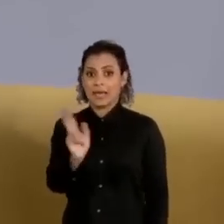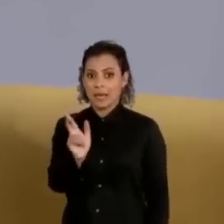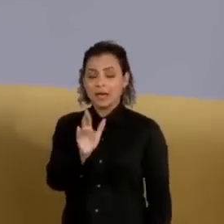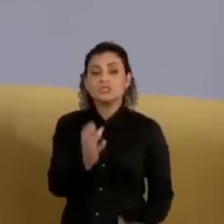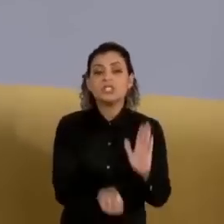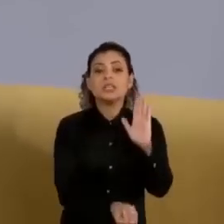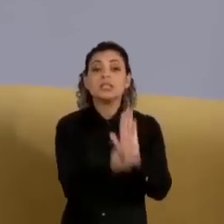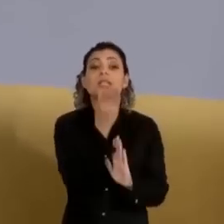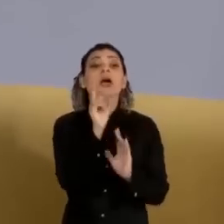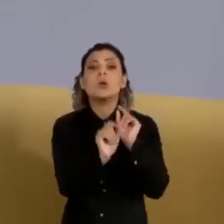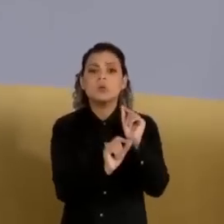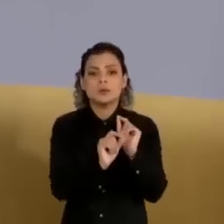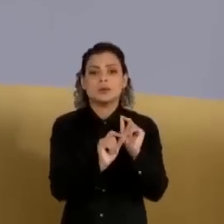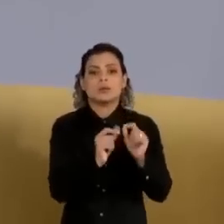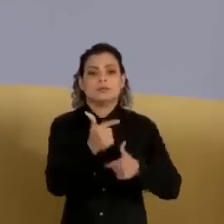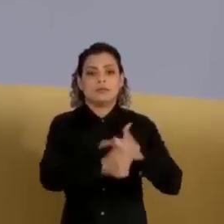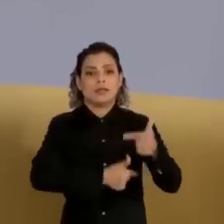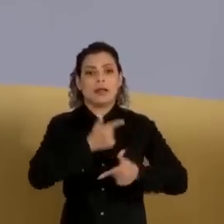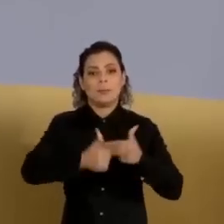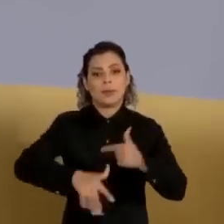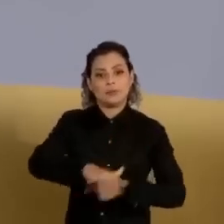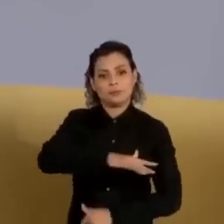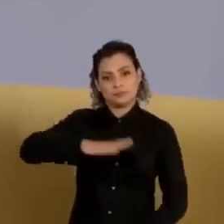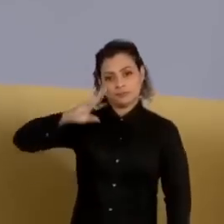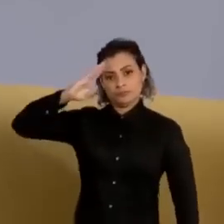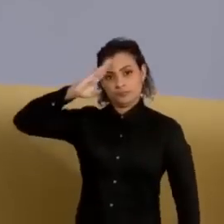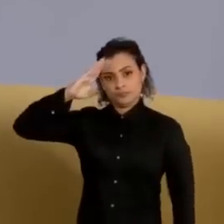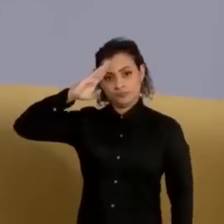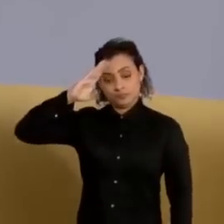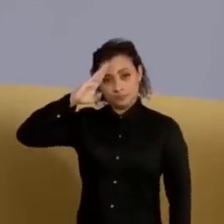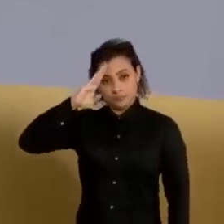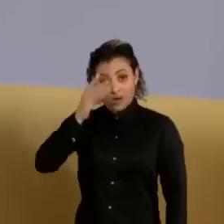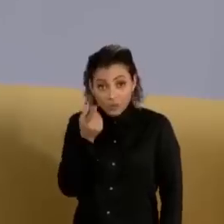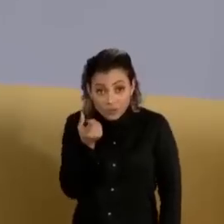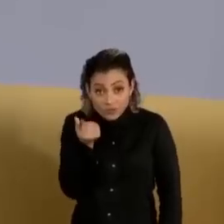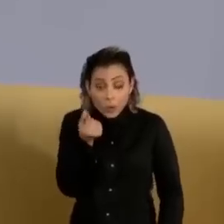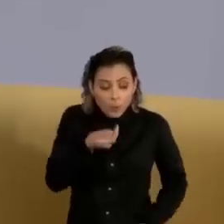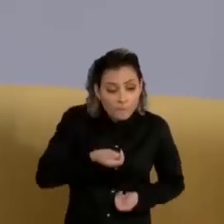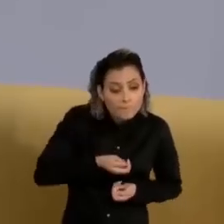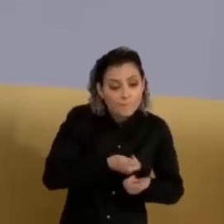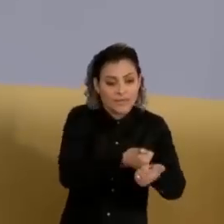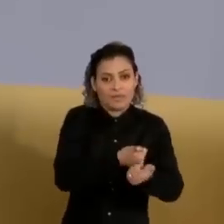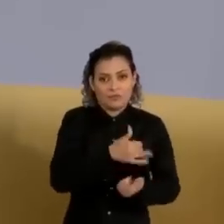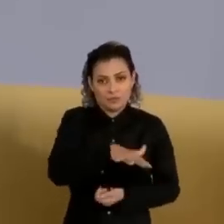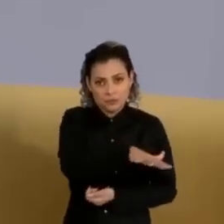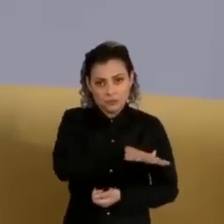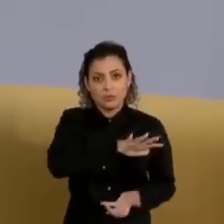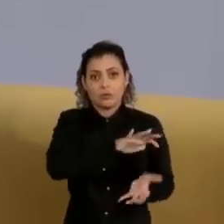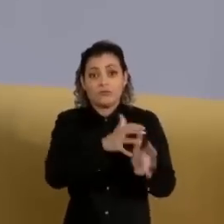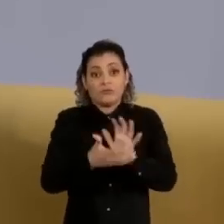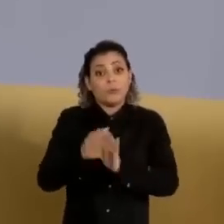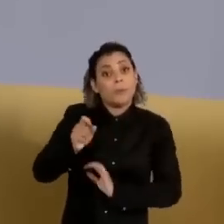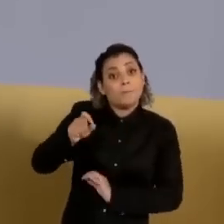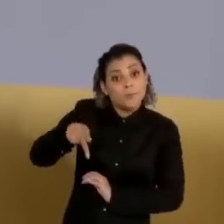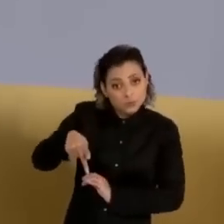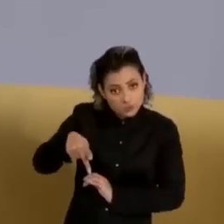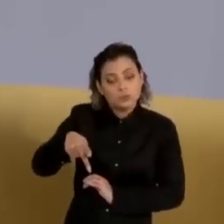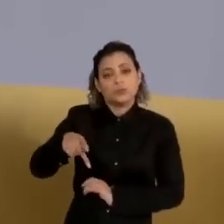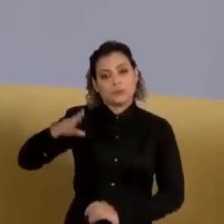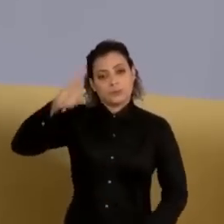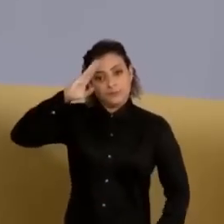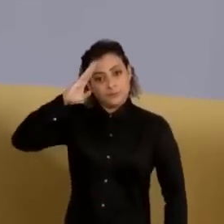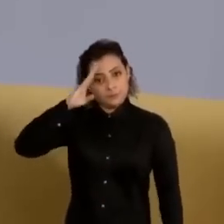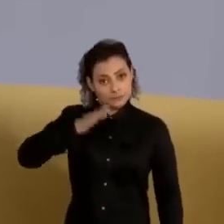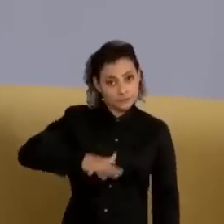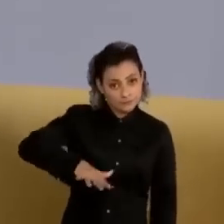criação de vantagens para a carreira dos militares. Esse valor vem de benefícios instituídos pela reforma previdenciária das Forças